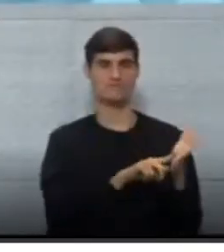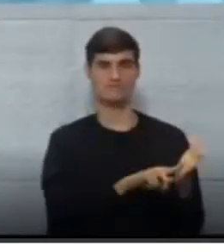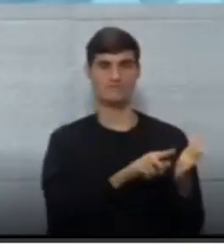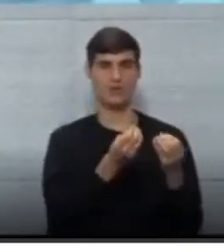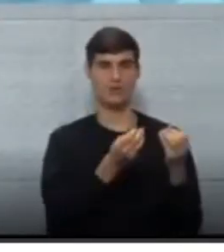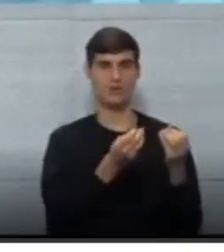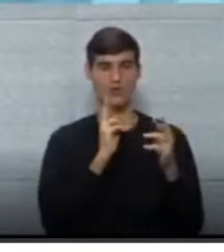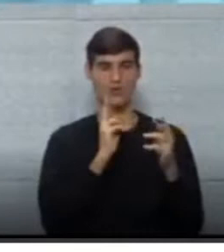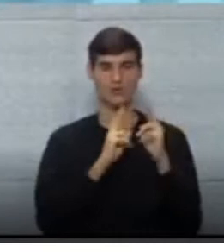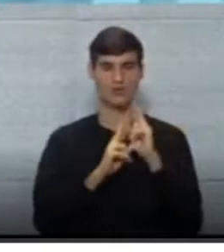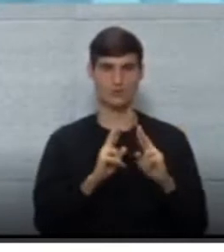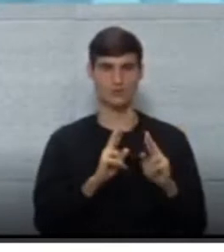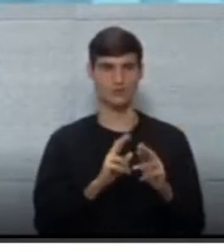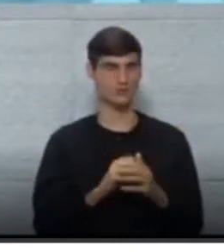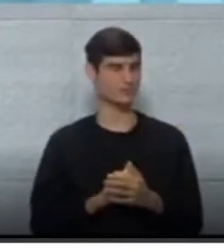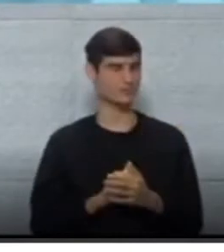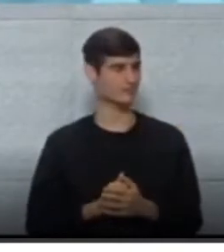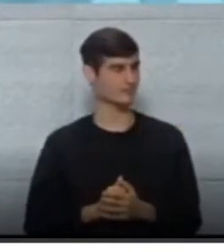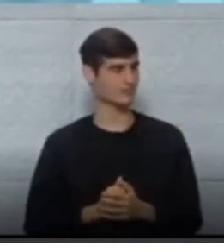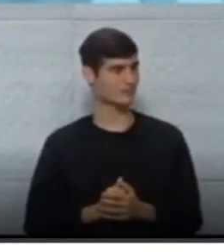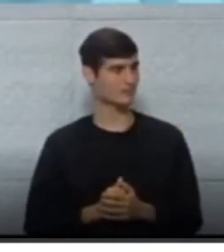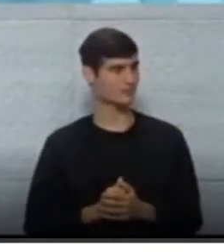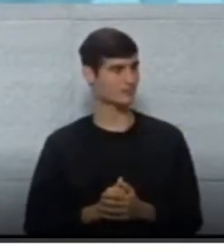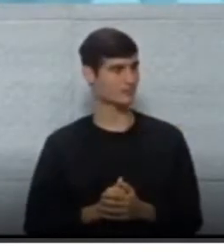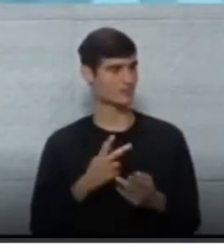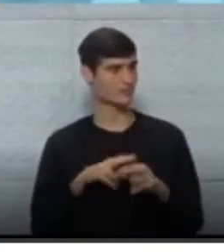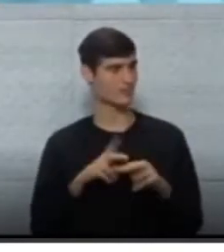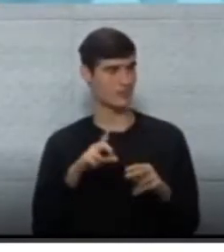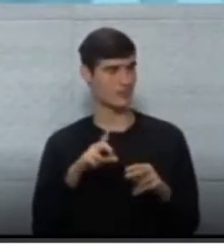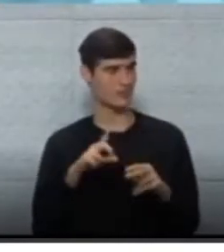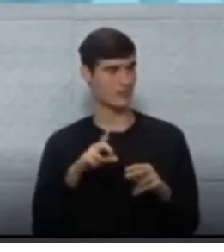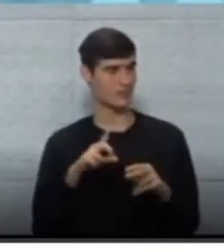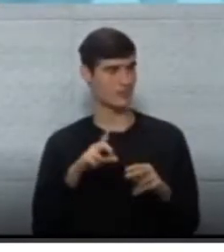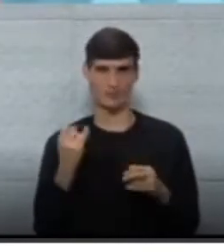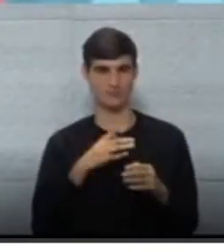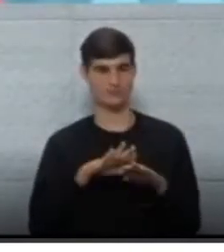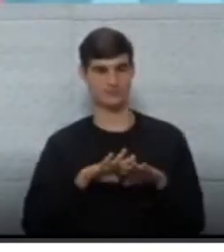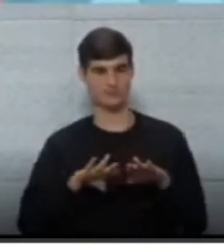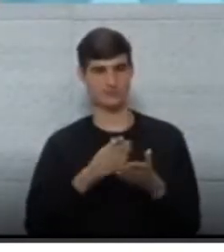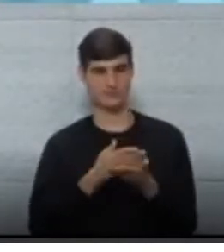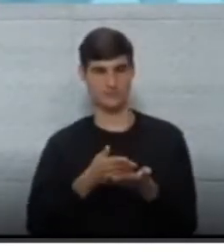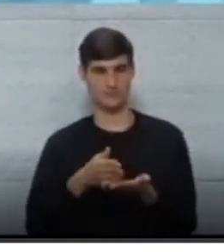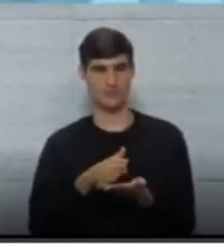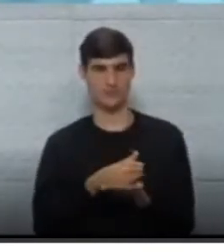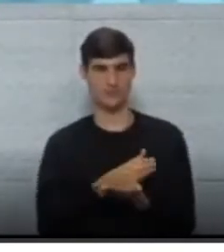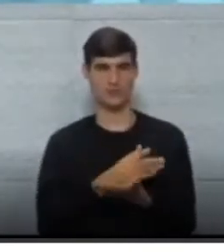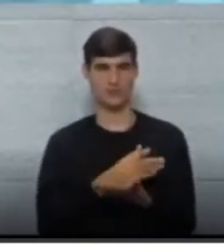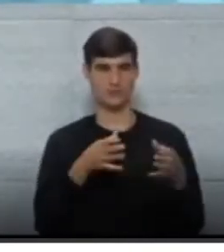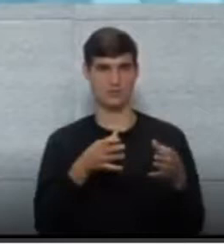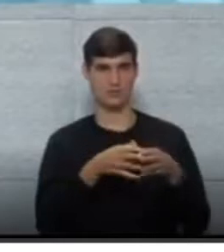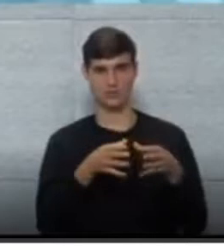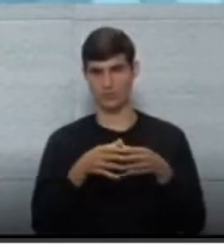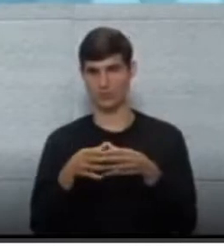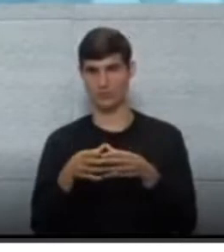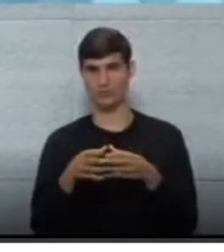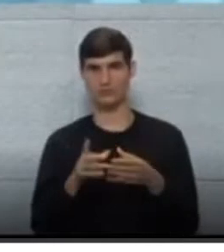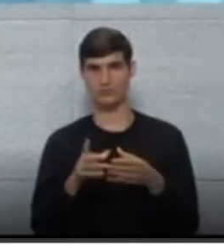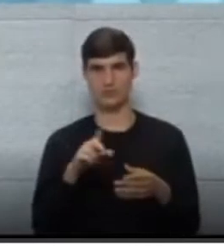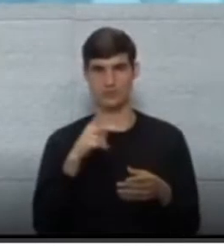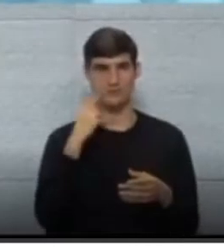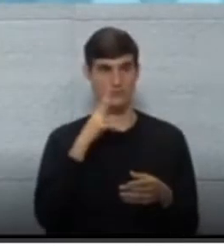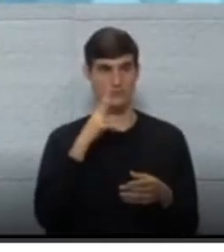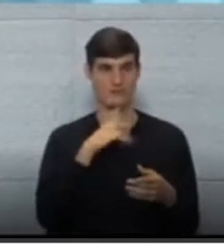apresentar como resultado, tá certo? Então, isso é muito importante, de novo, para separar dentro do grupo dos estafilococos. Não para identificar se